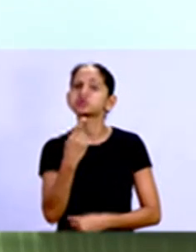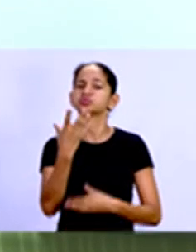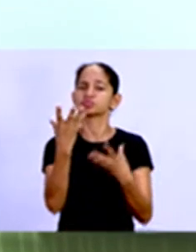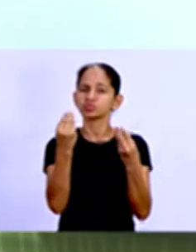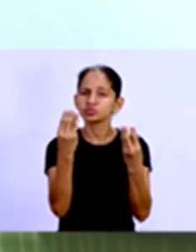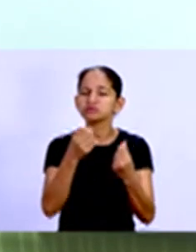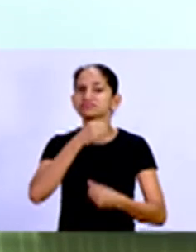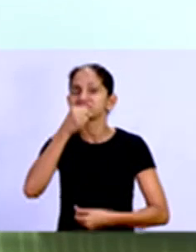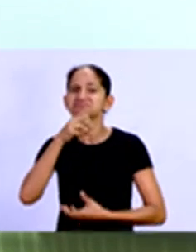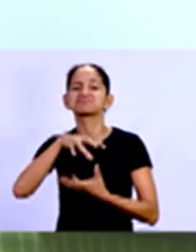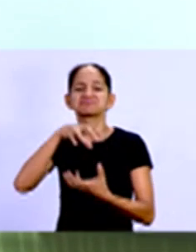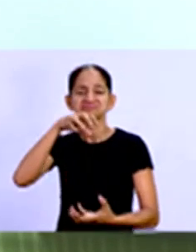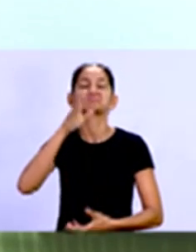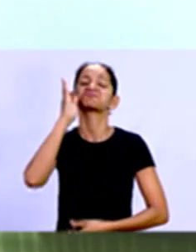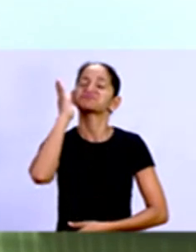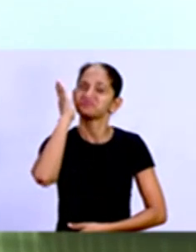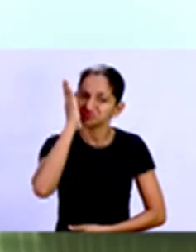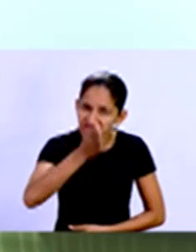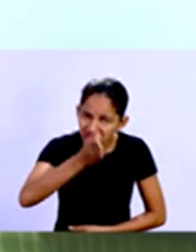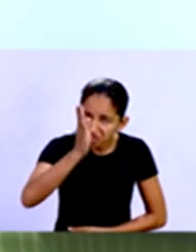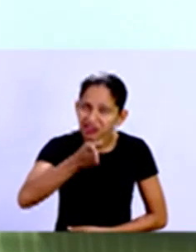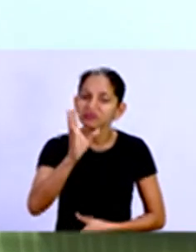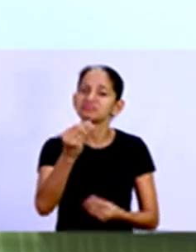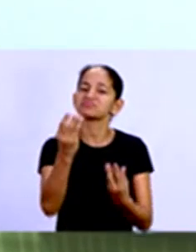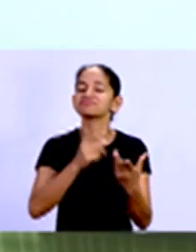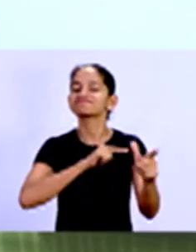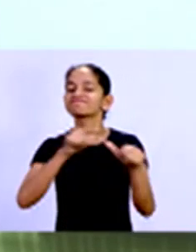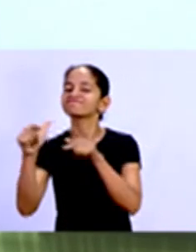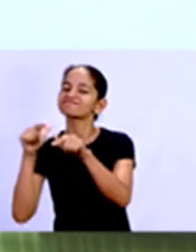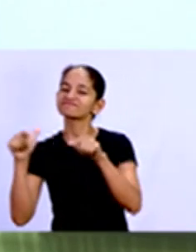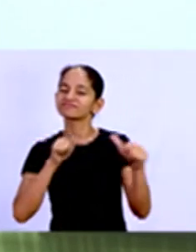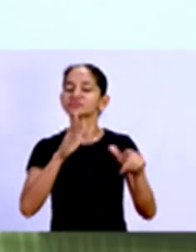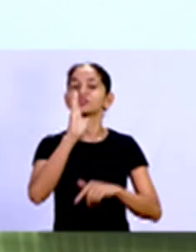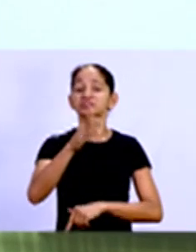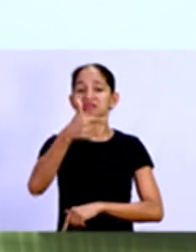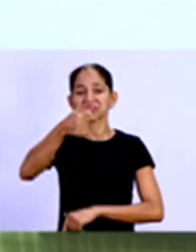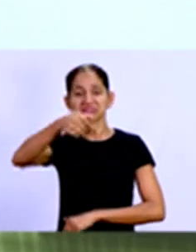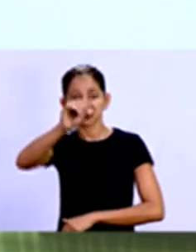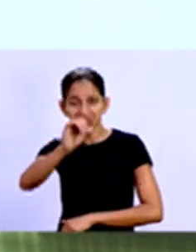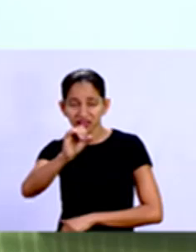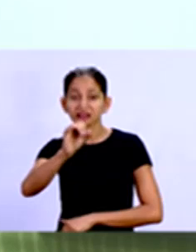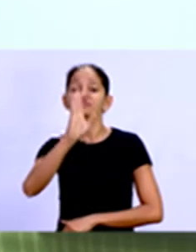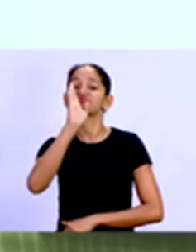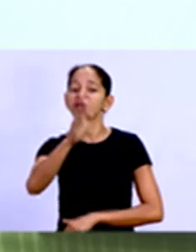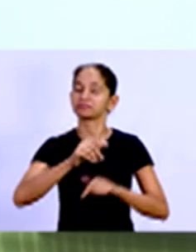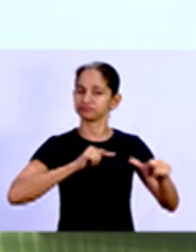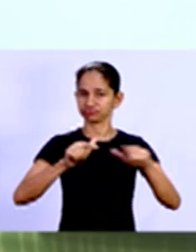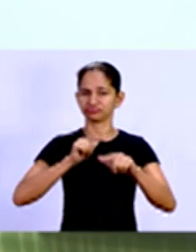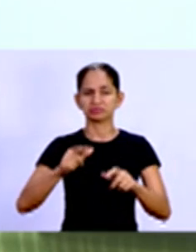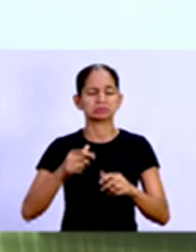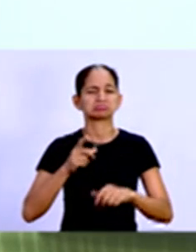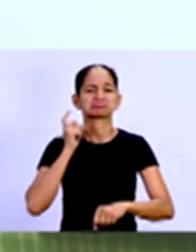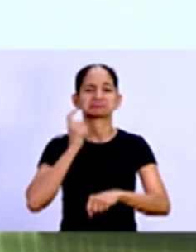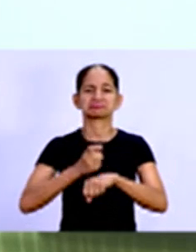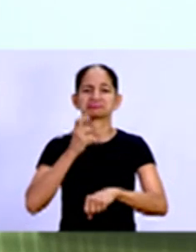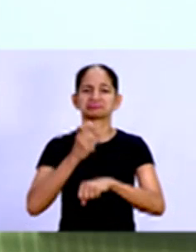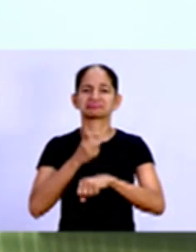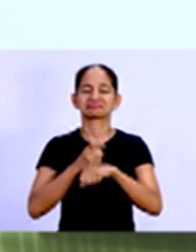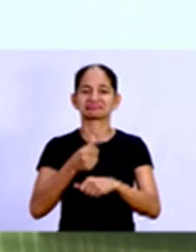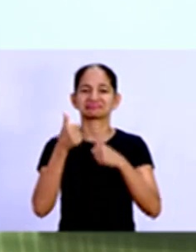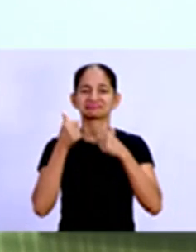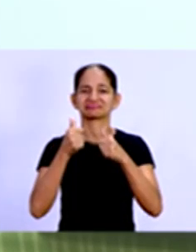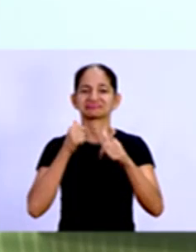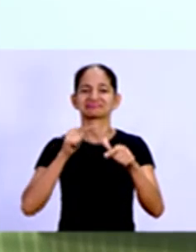são bem ativos, idosos que acima dos 70 anos de idade ainda querem continuar no seu exercício de